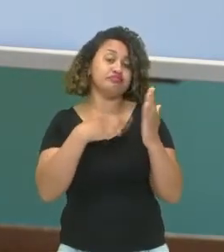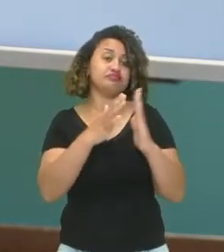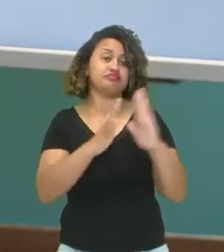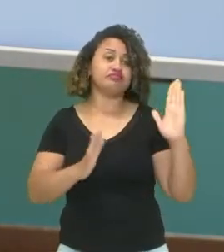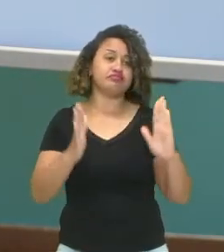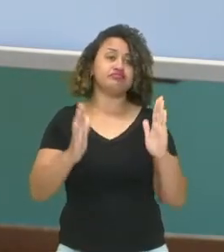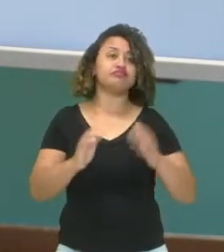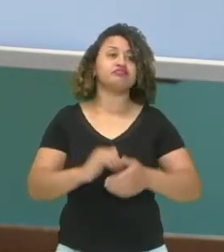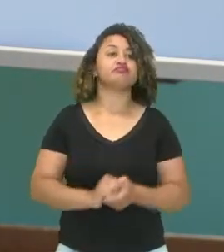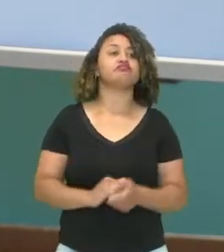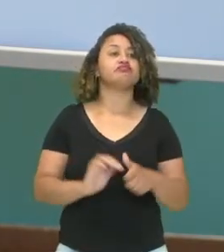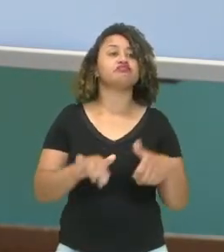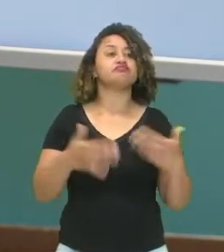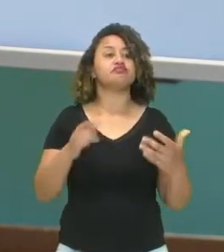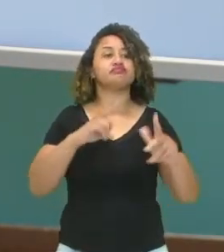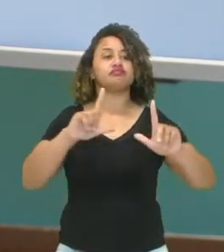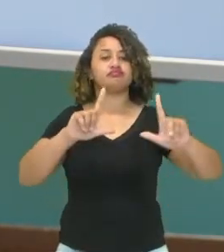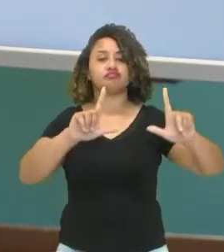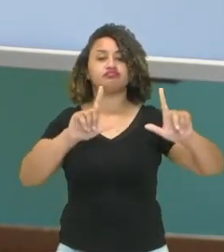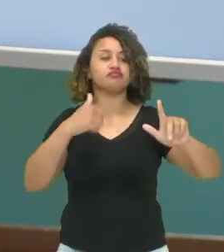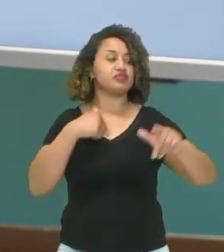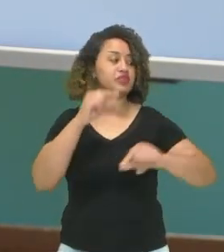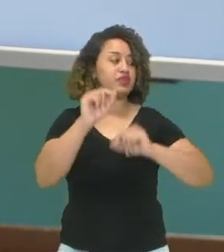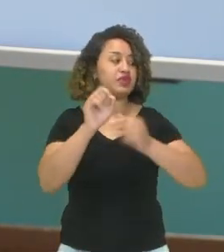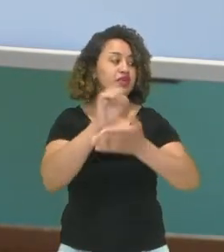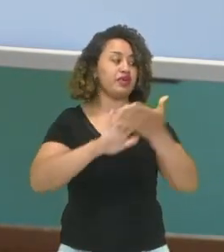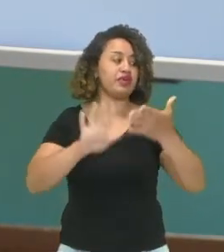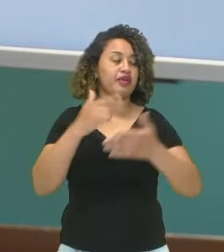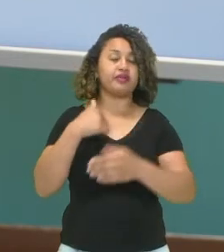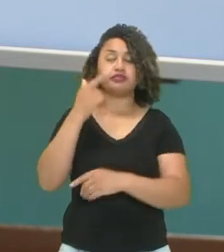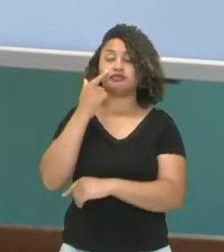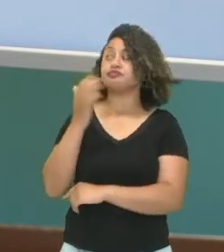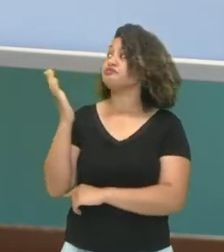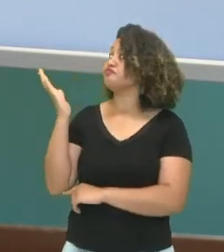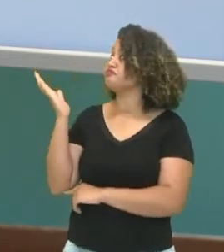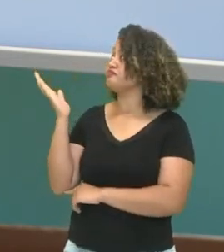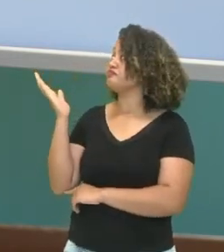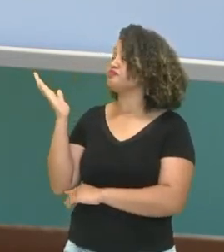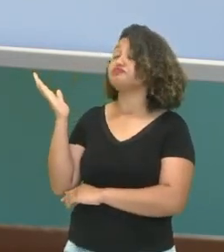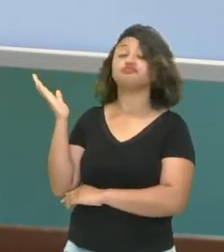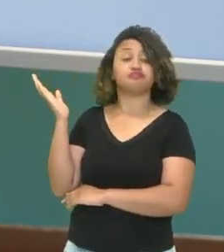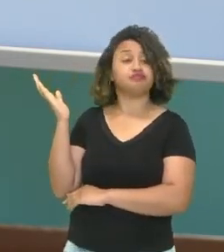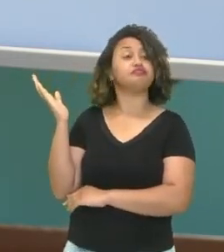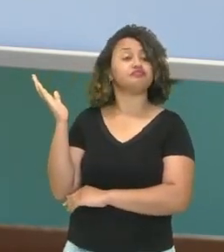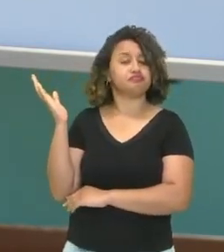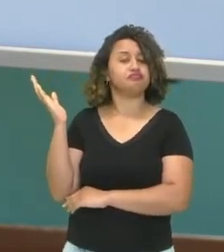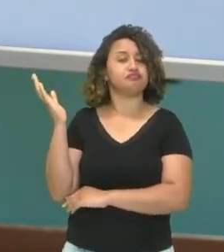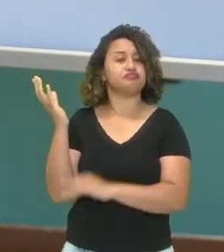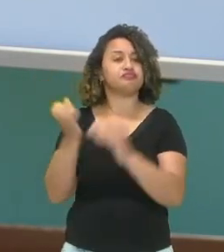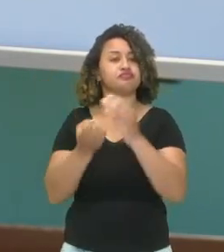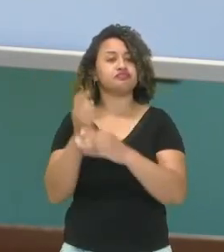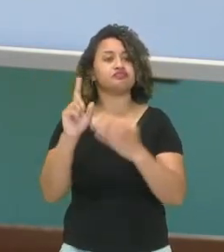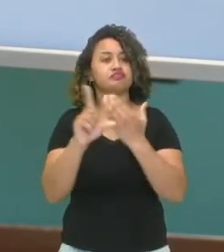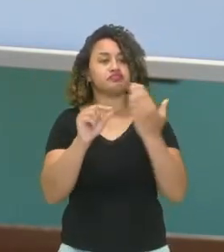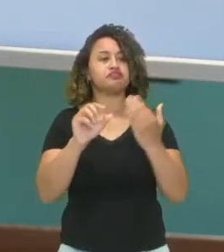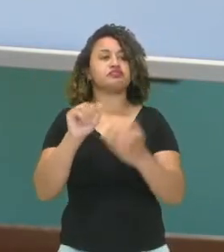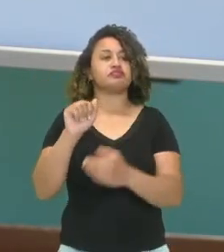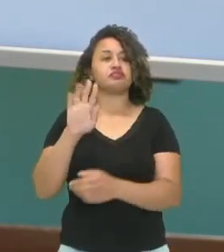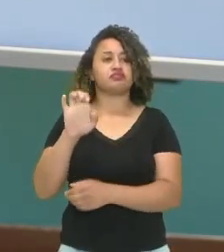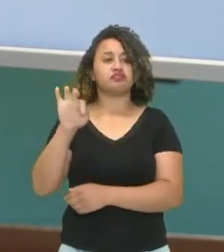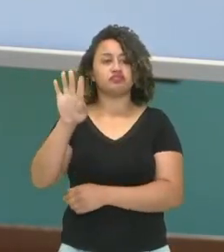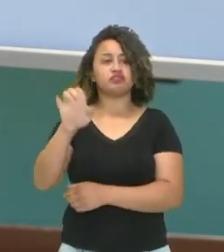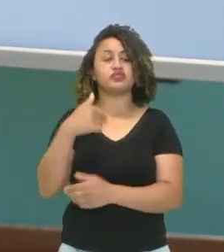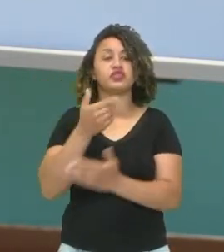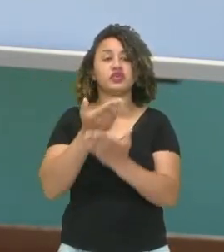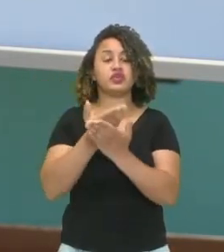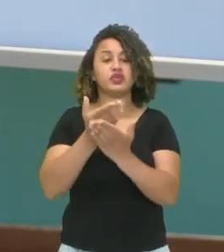aqui a gente tem a fotografia do Auguste Rodin, tá? E aqui uma breve biografia, né? Estudou anatomia humana para utilizar os